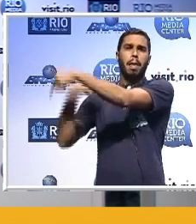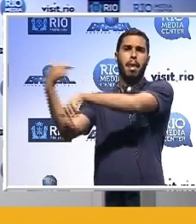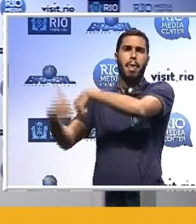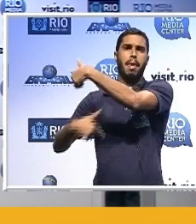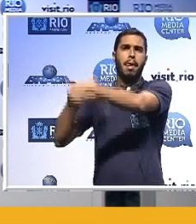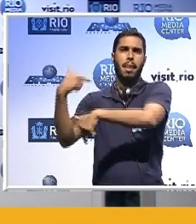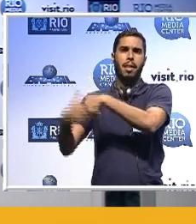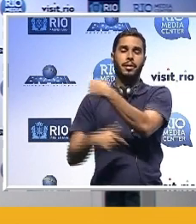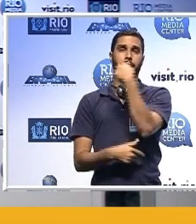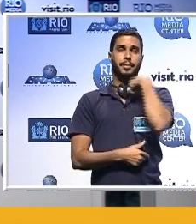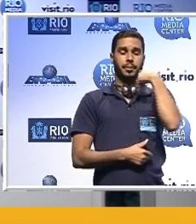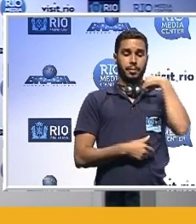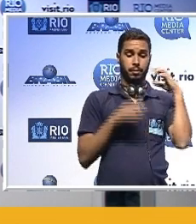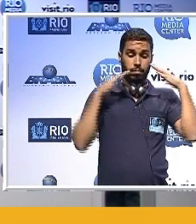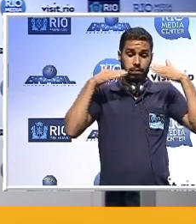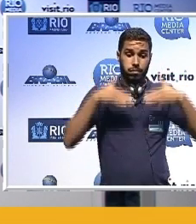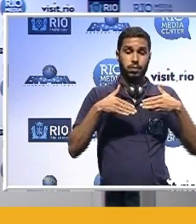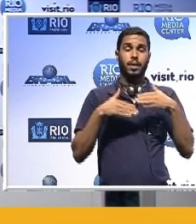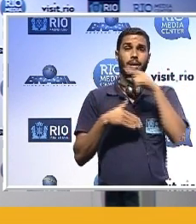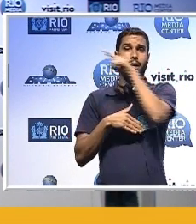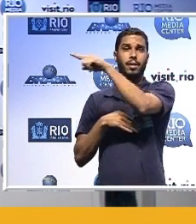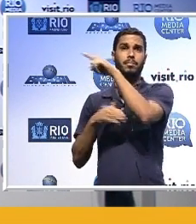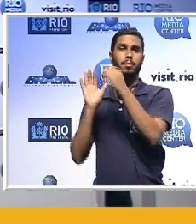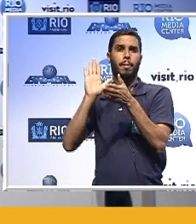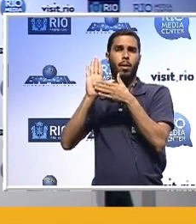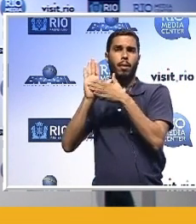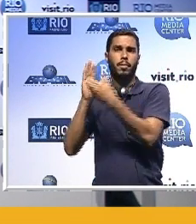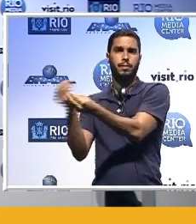as propostas para que a gente possa, de fato,